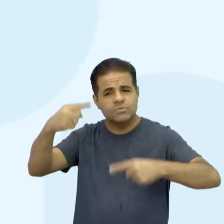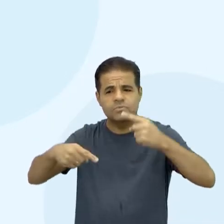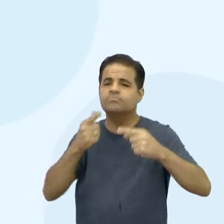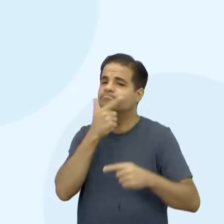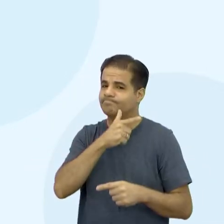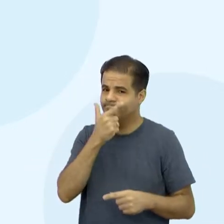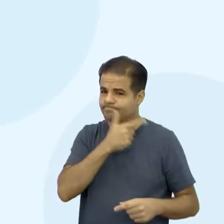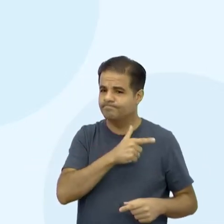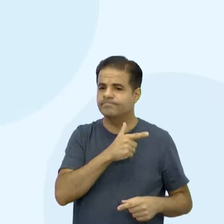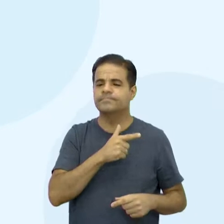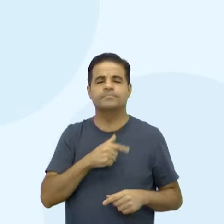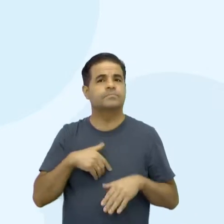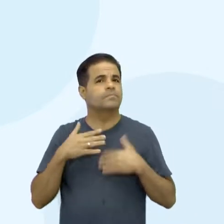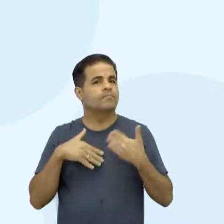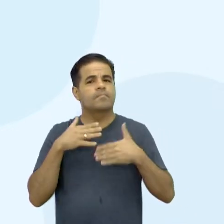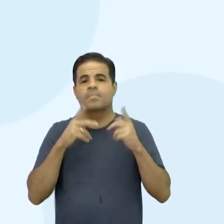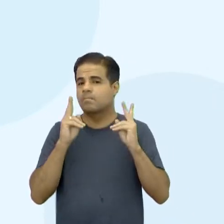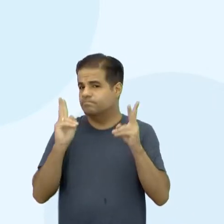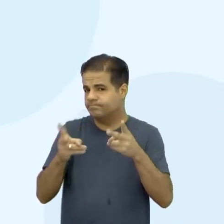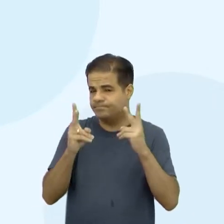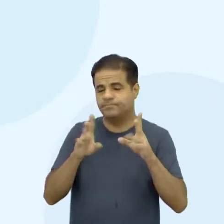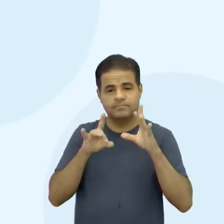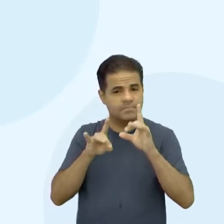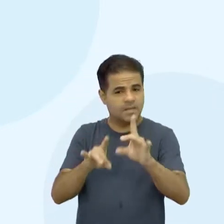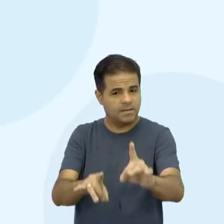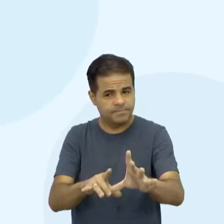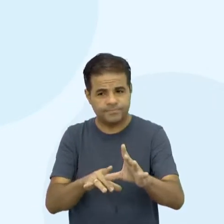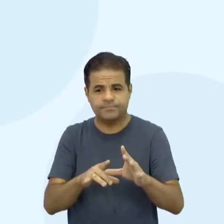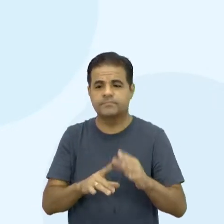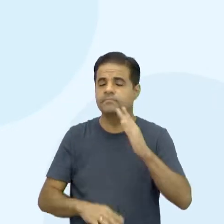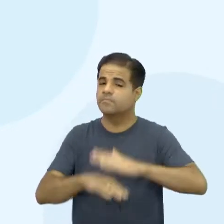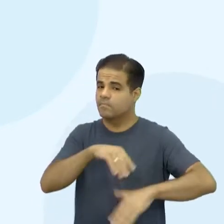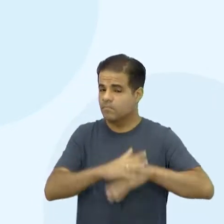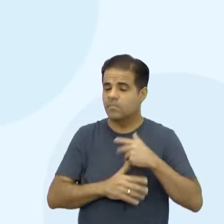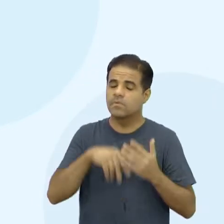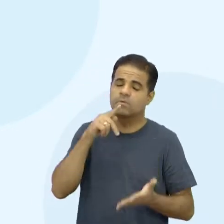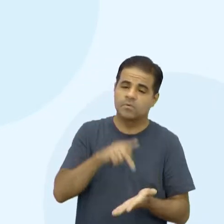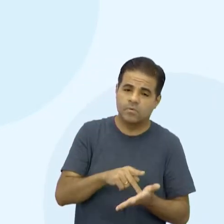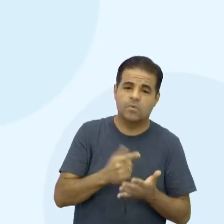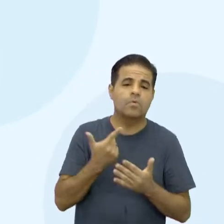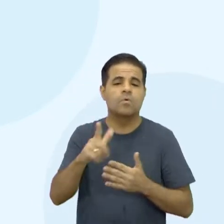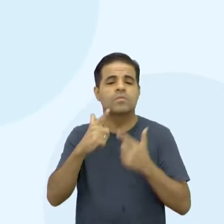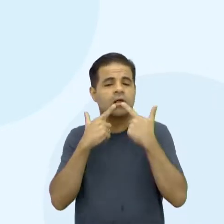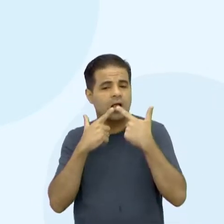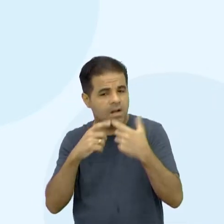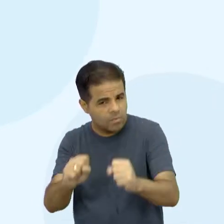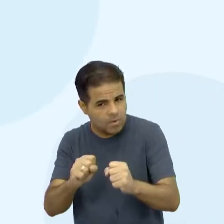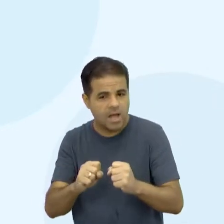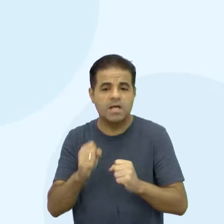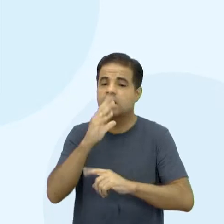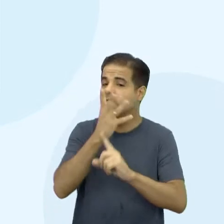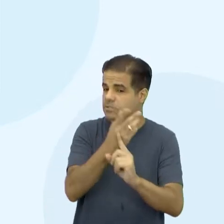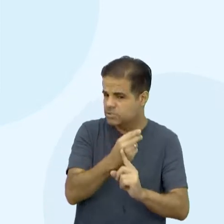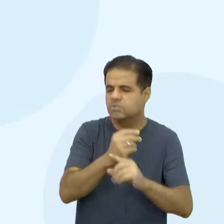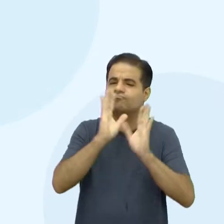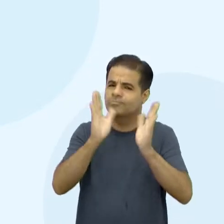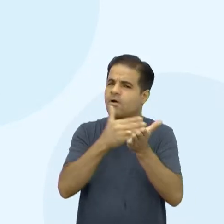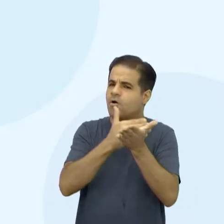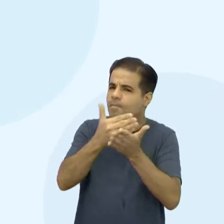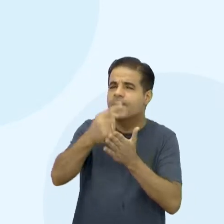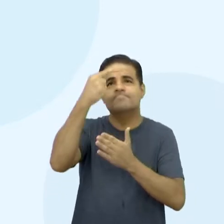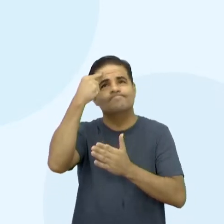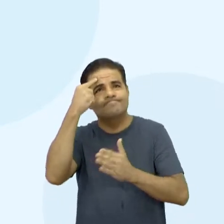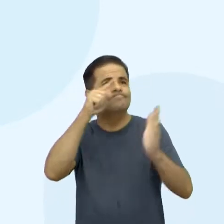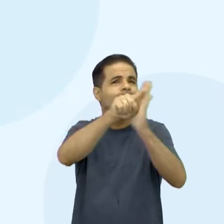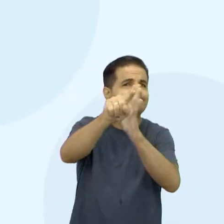Prof. Fernanda? Sim, super. É a mesma técnica empregada na obra original ou outra linguagem artística? Então a gente já começa a questionar,